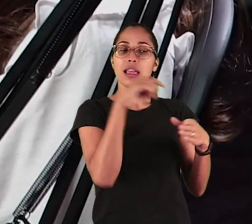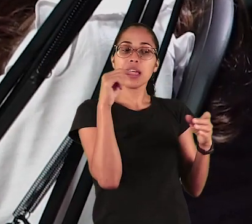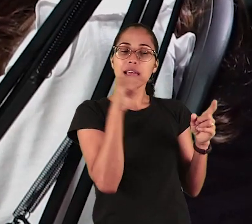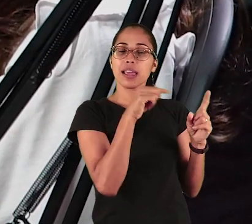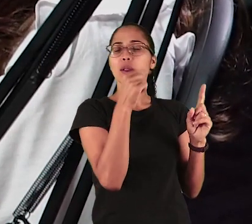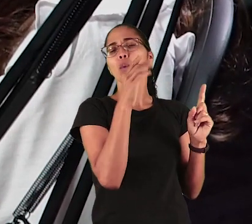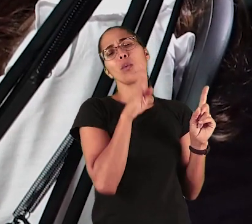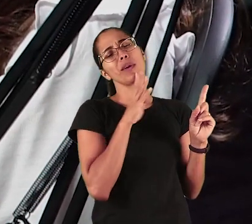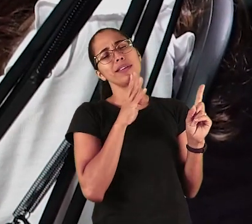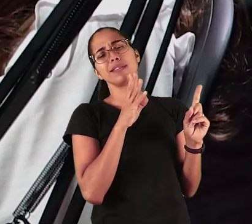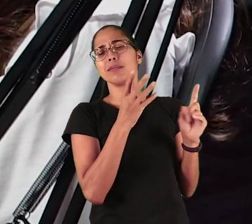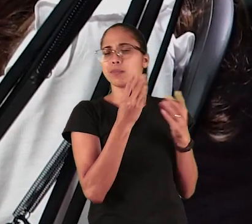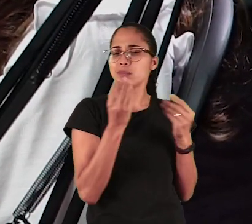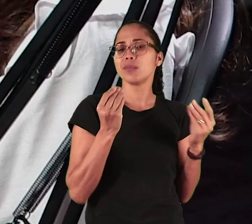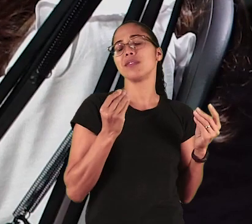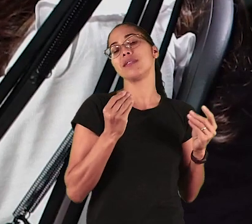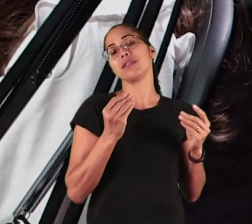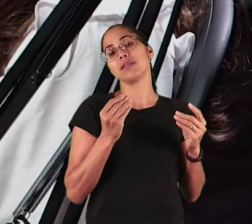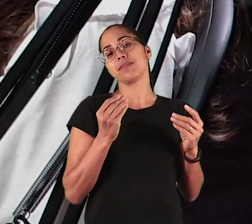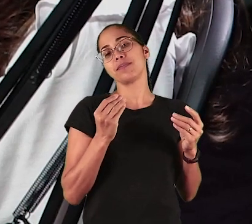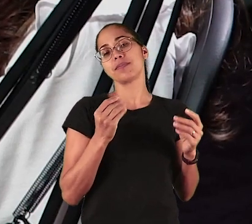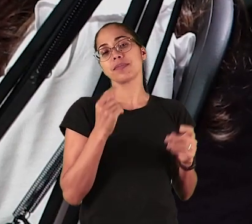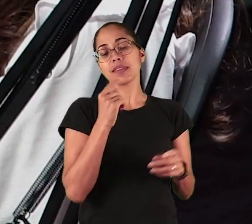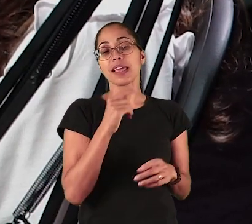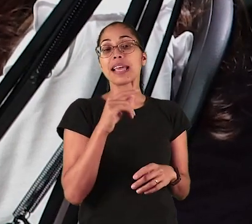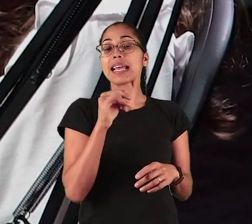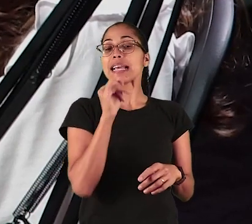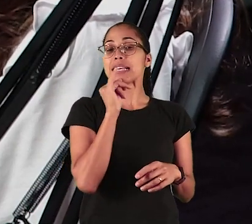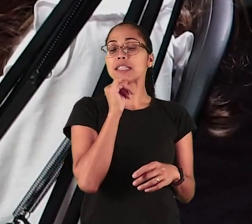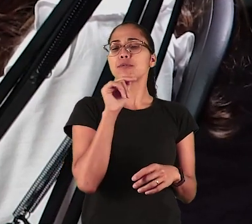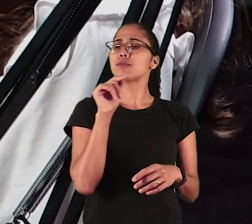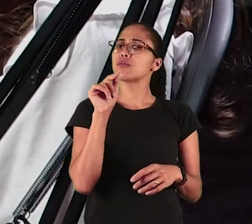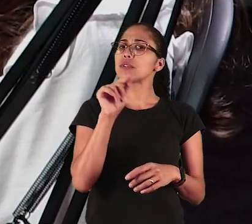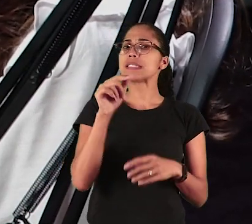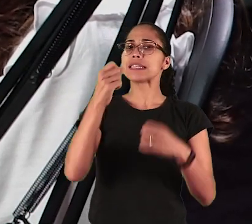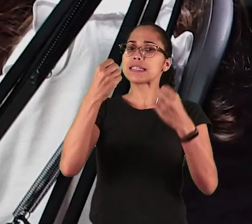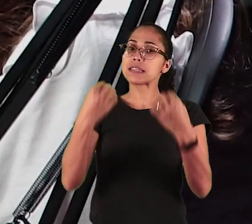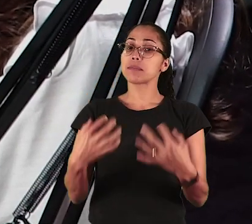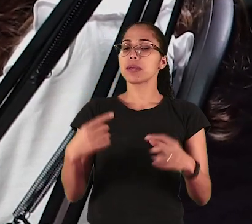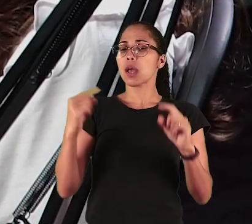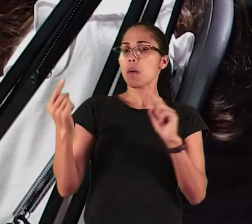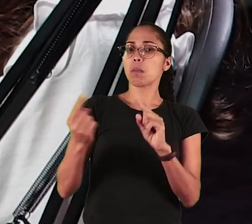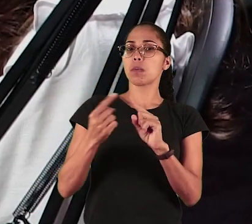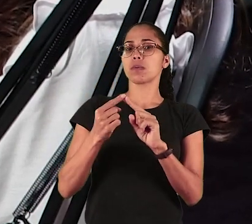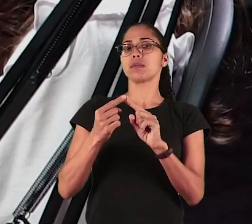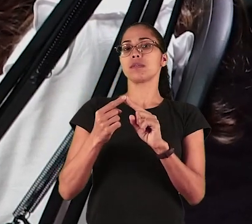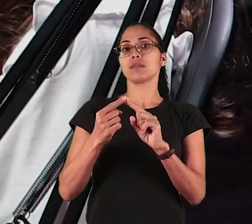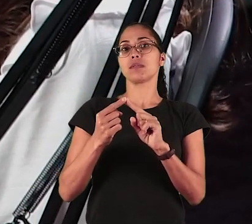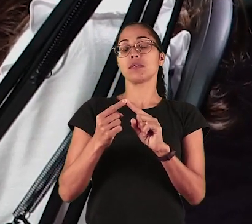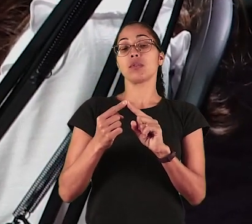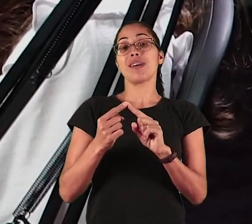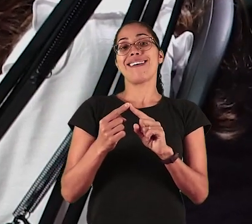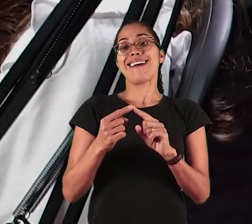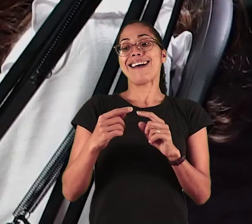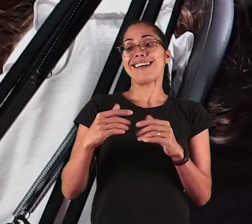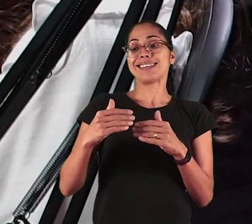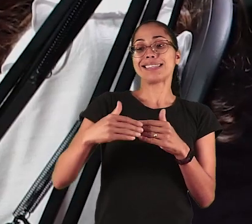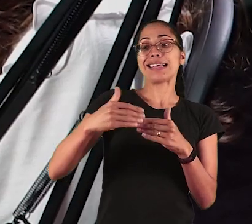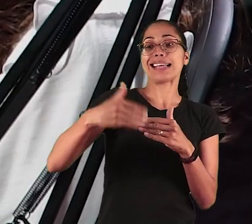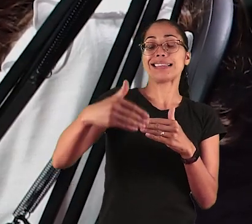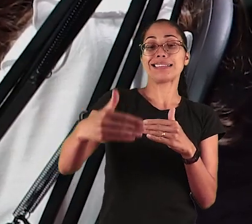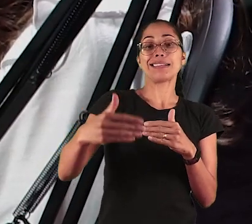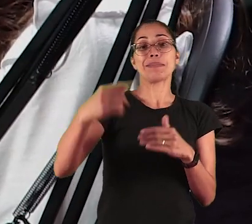na viagem então assim eu falei cara eu quando você fala assim de propósito chega uma hora que você quer trabalhar com pessoas que pensem